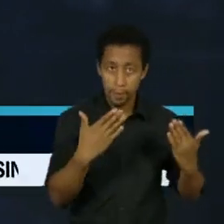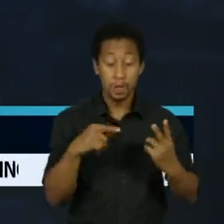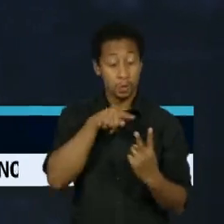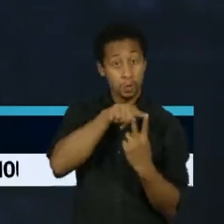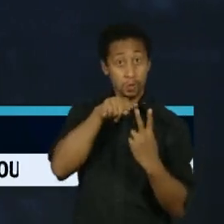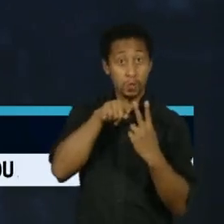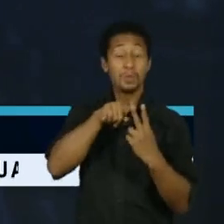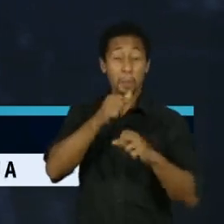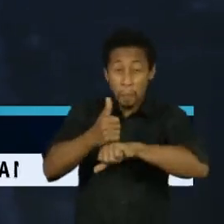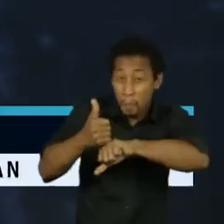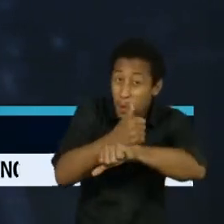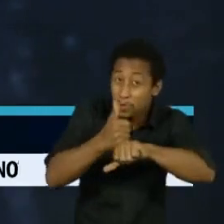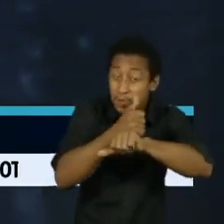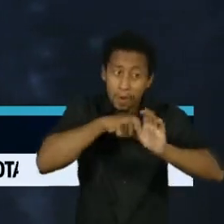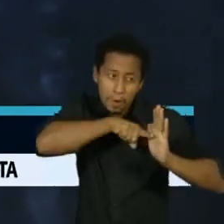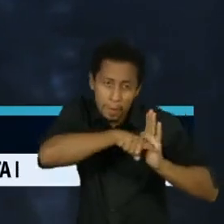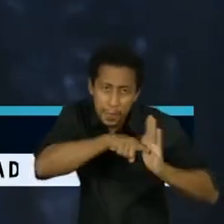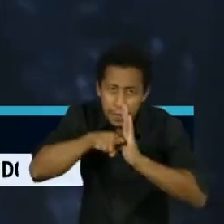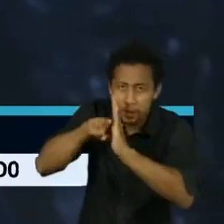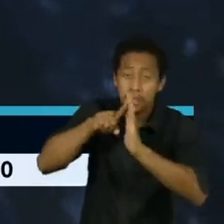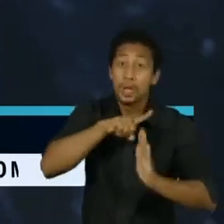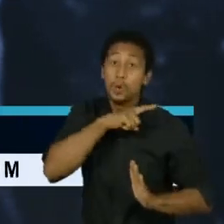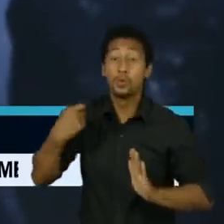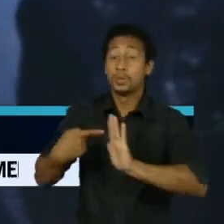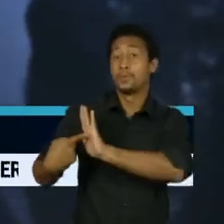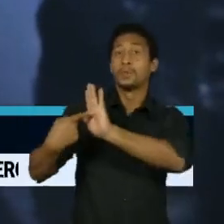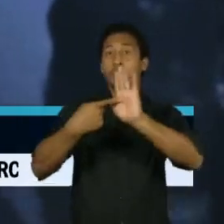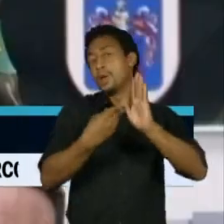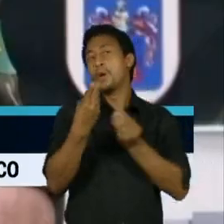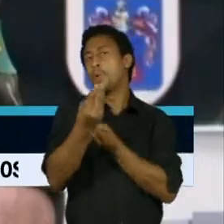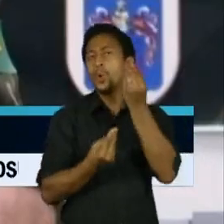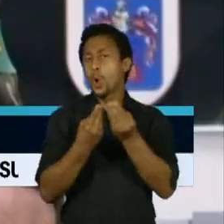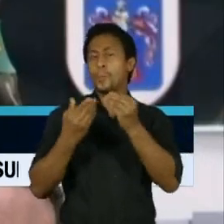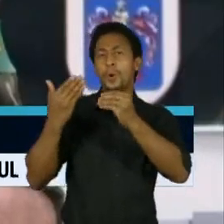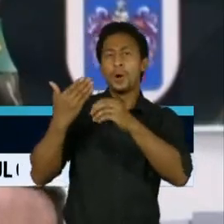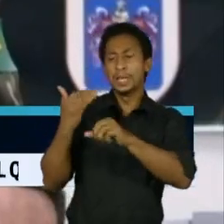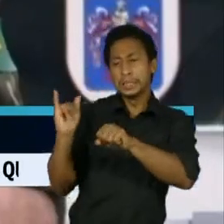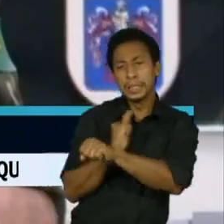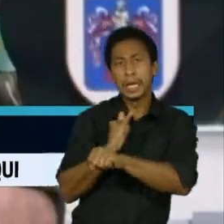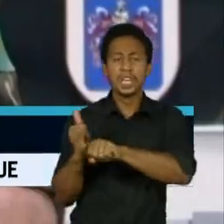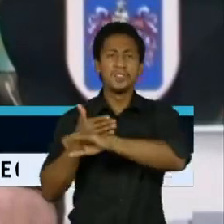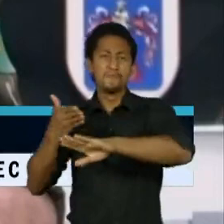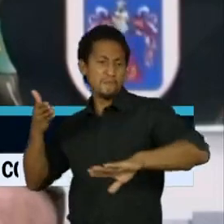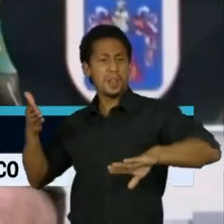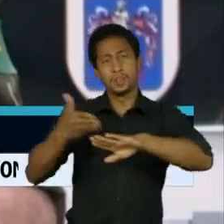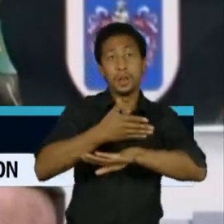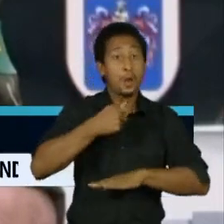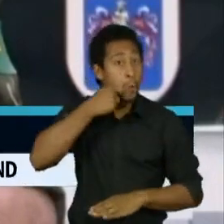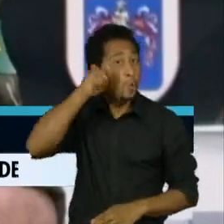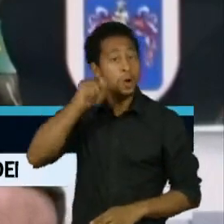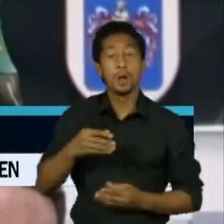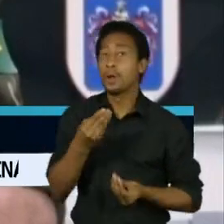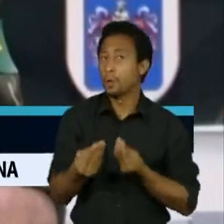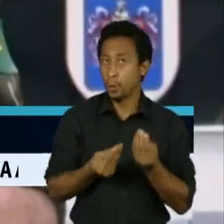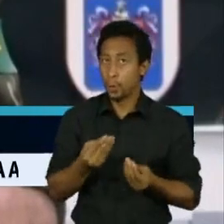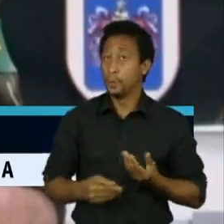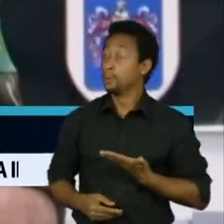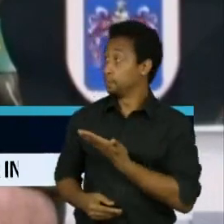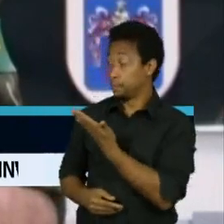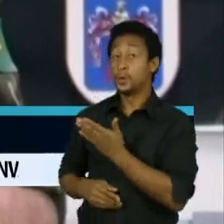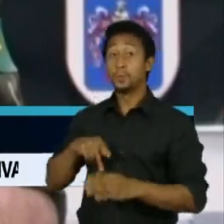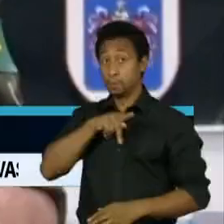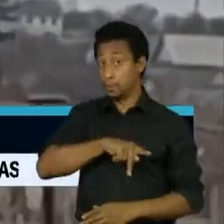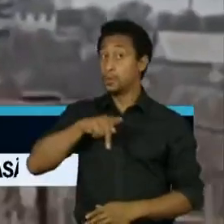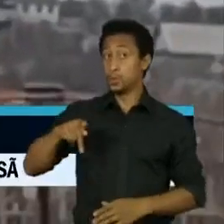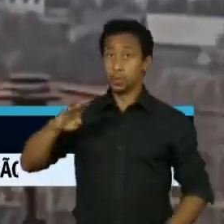Brasileiro sobre a estratégia do Kremlin na invasão à Ucrânia. Para este instrutor da Escola de Comando e Estado-Maior